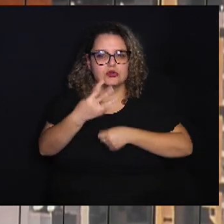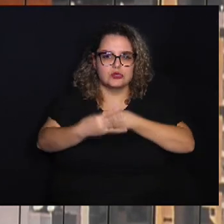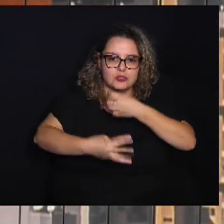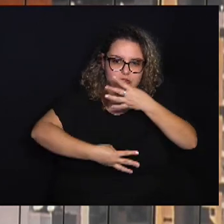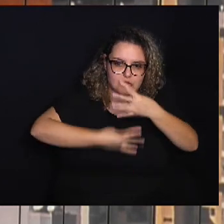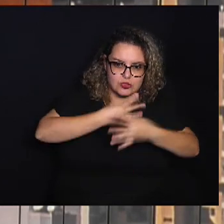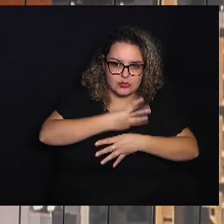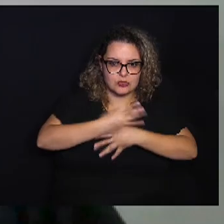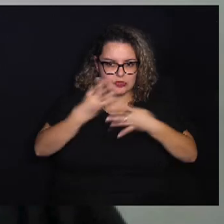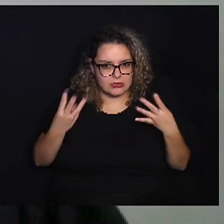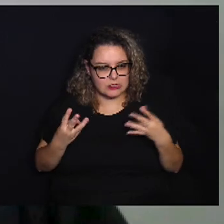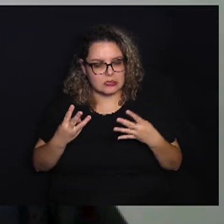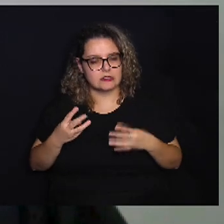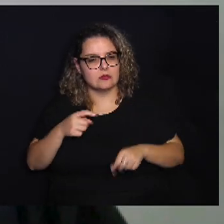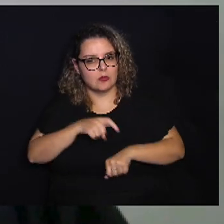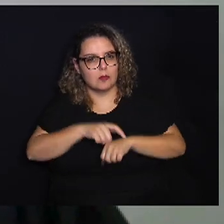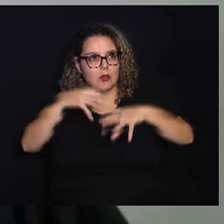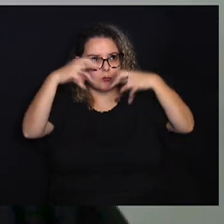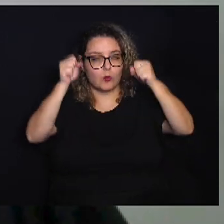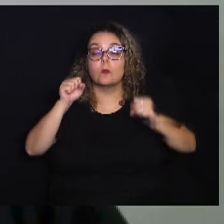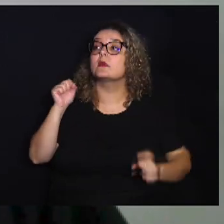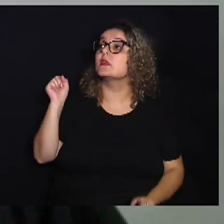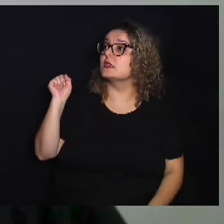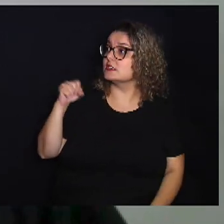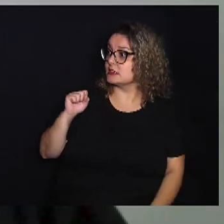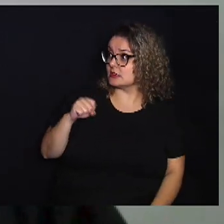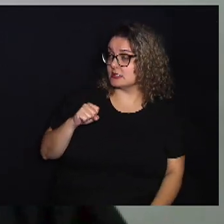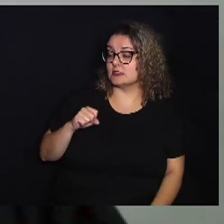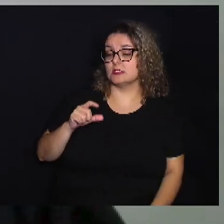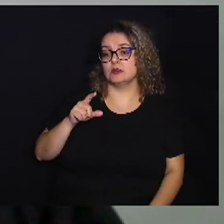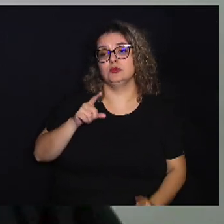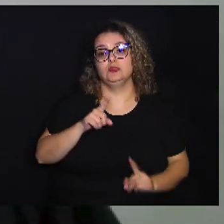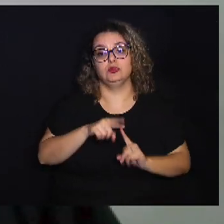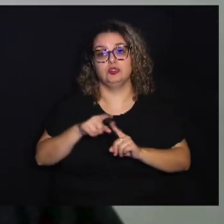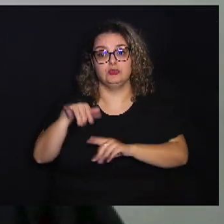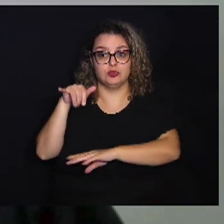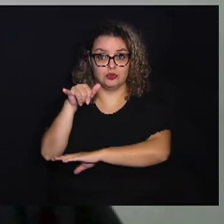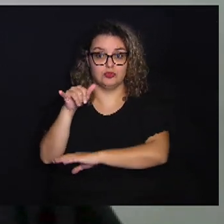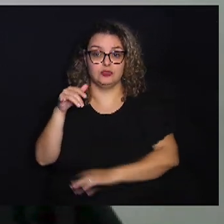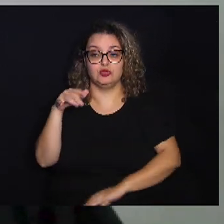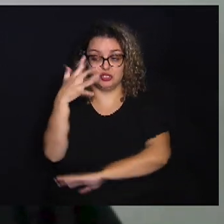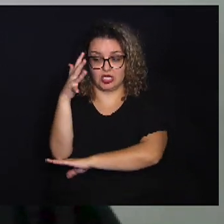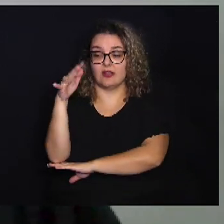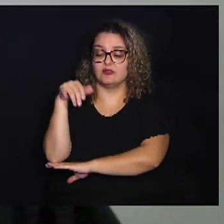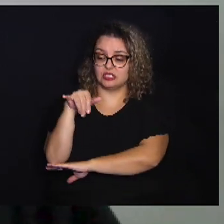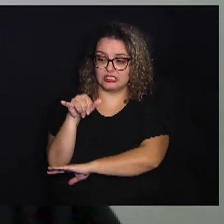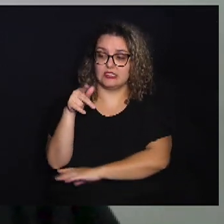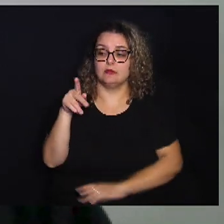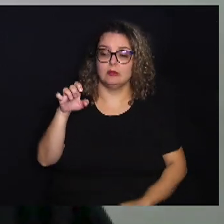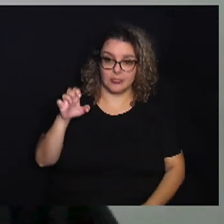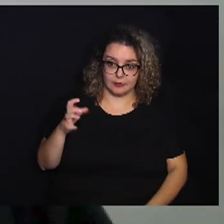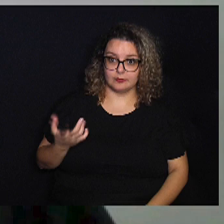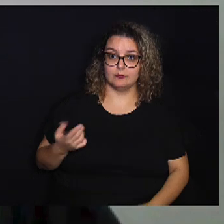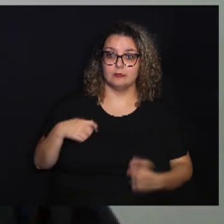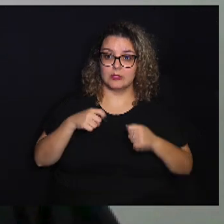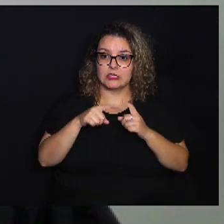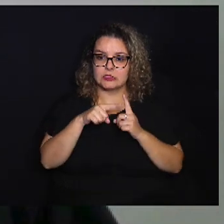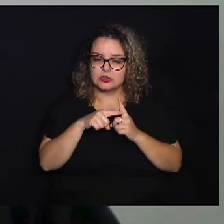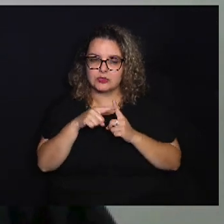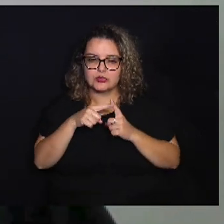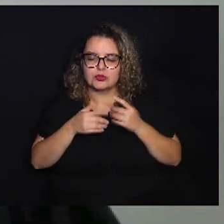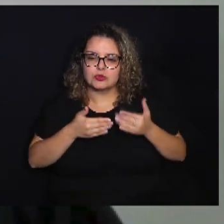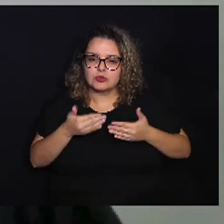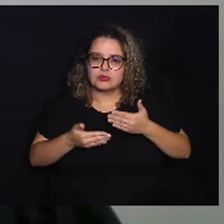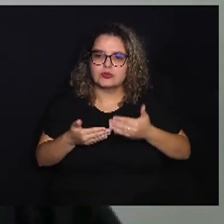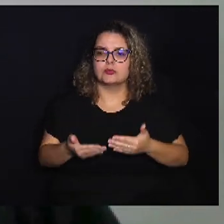estiagem? Sim, as espécies de ipê, elas precisam de uma temperatura, passar por um período